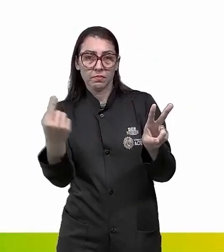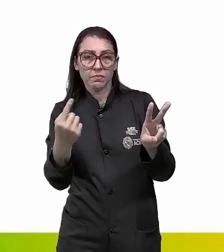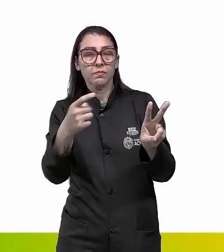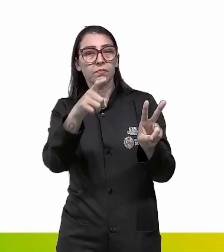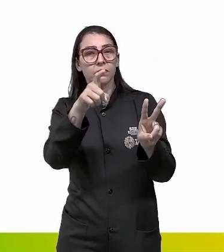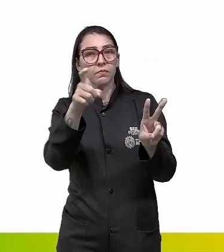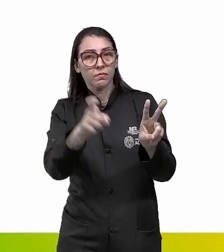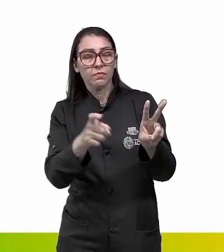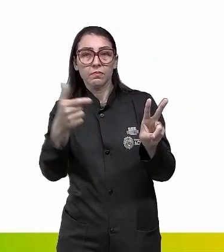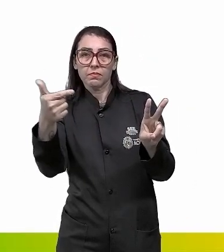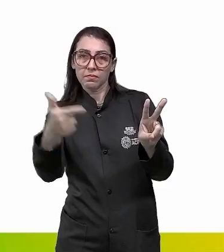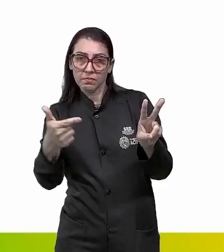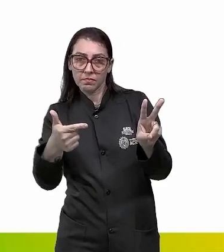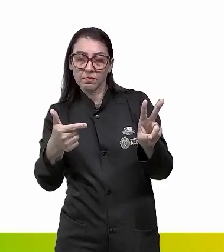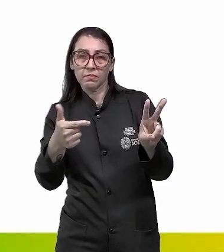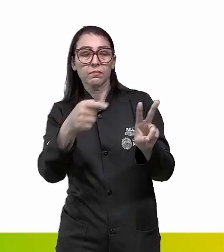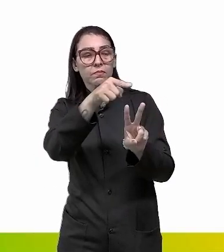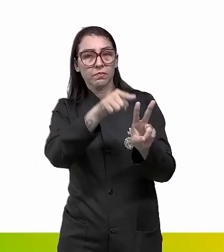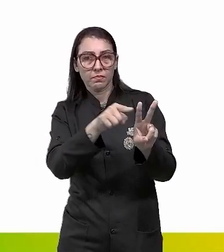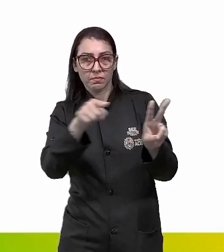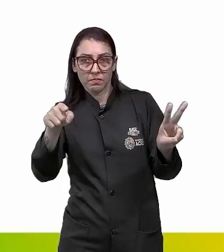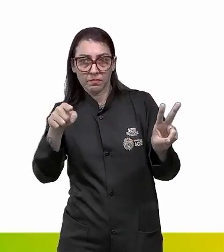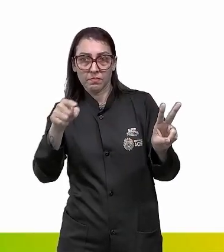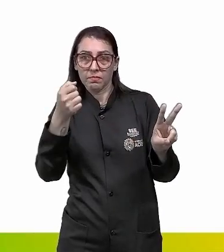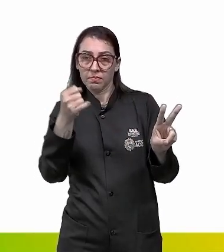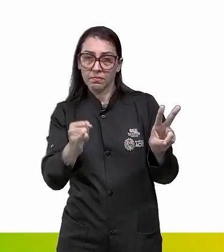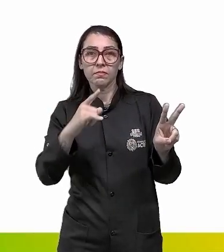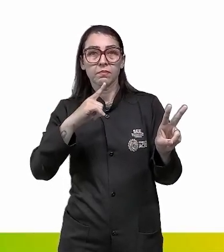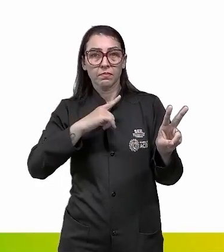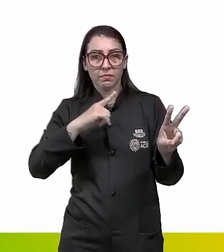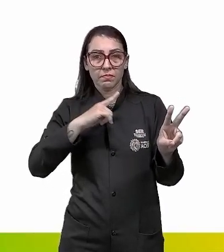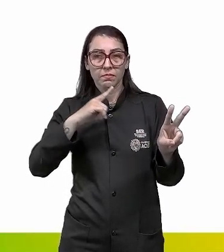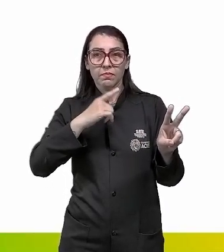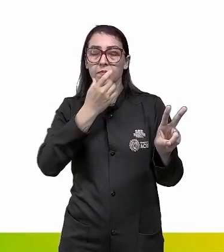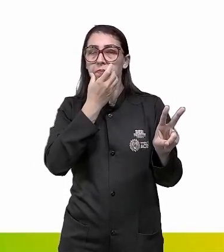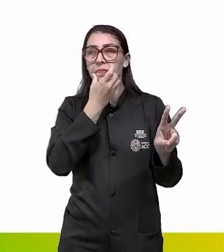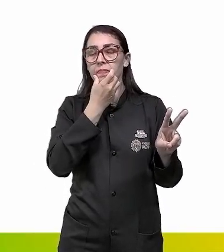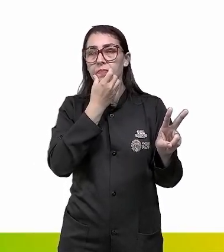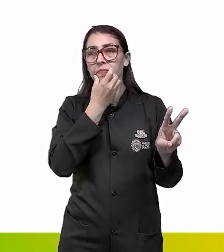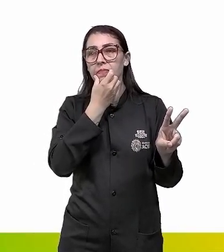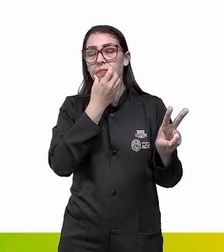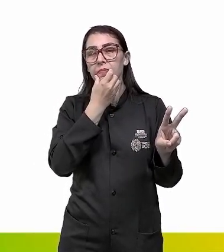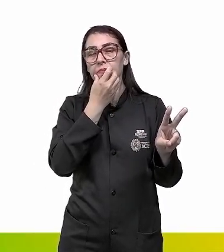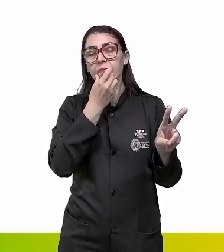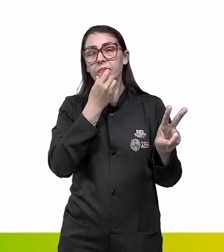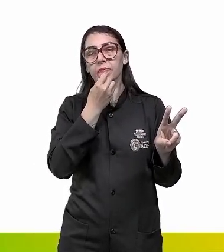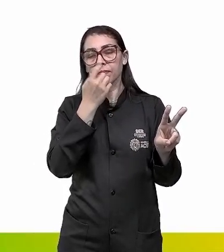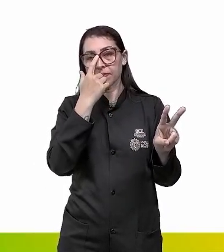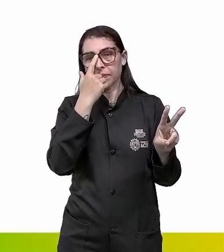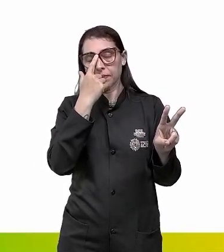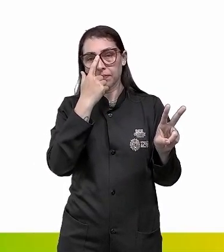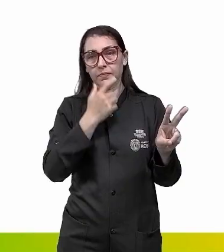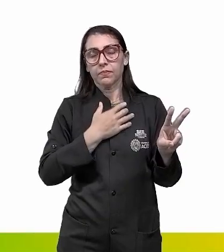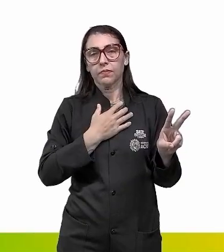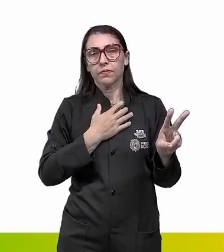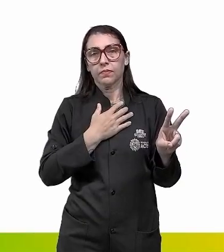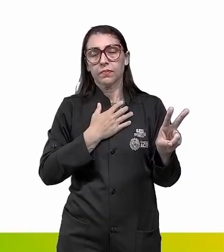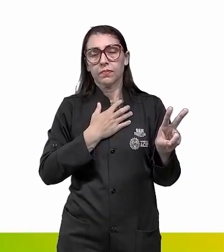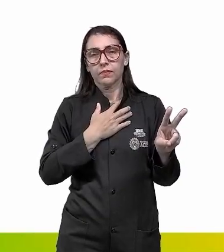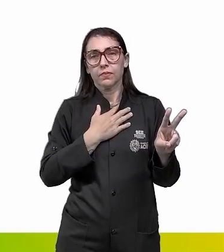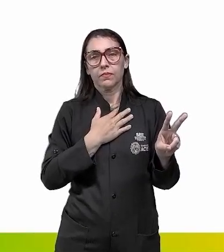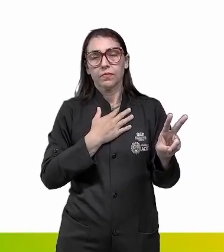x2. Esses pontos aqui são as raízes. E se ela estiver encostando aqui no... Na verdade, sempre vai acontecer. Isso